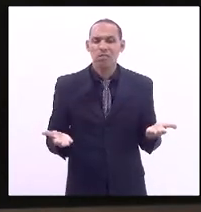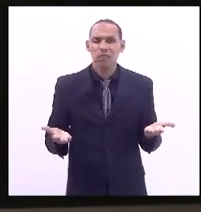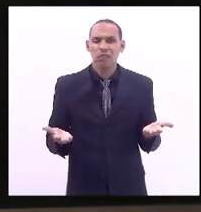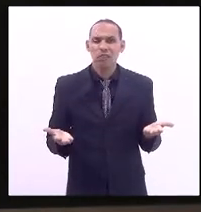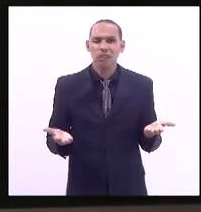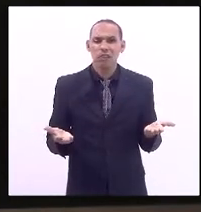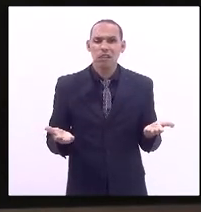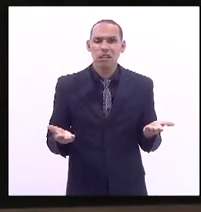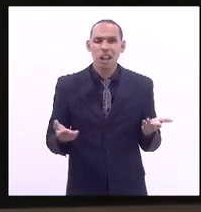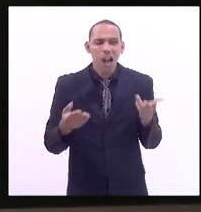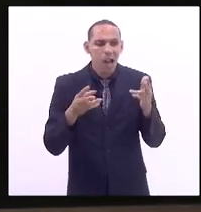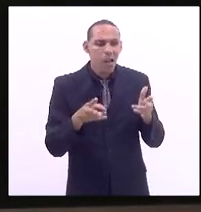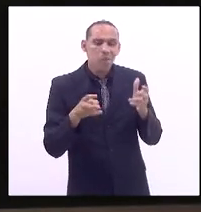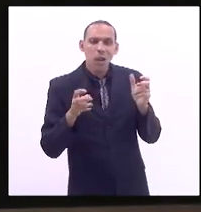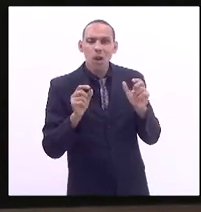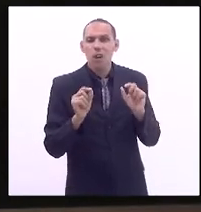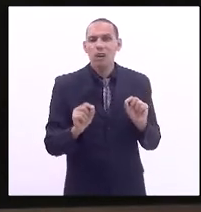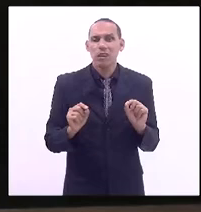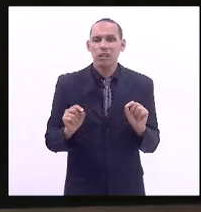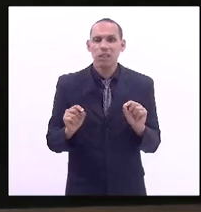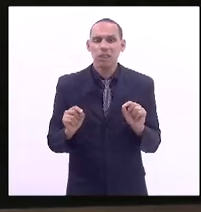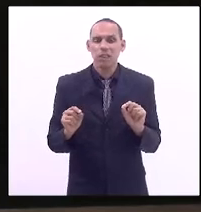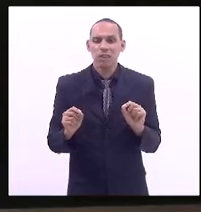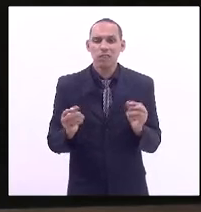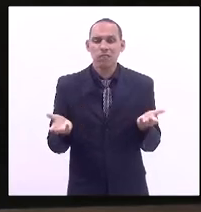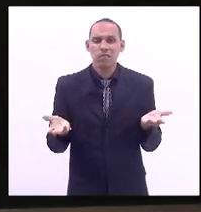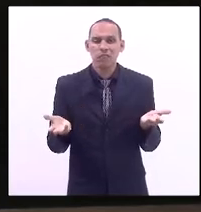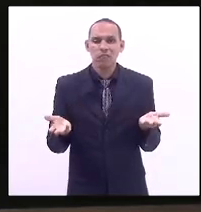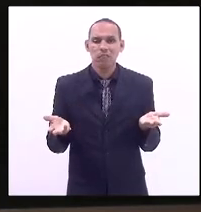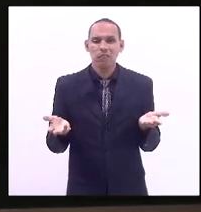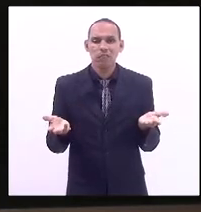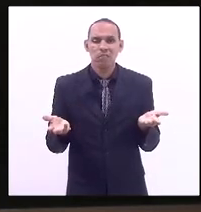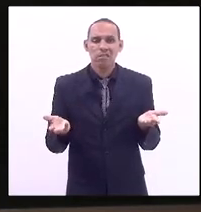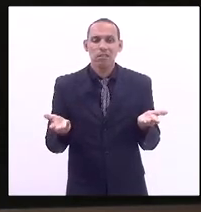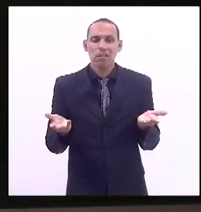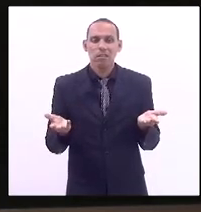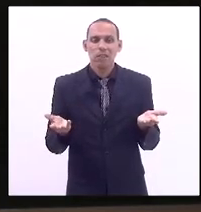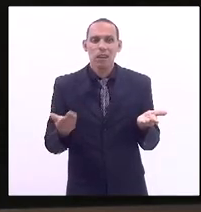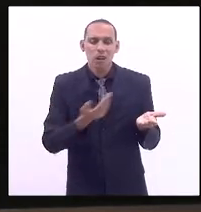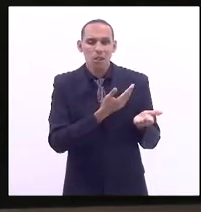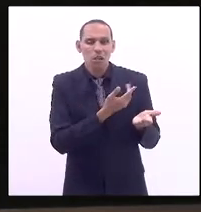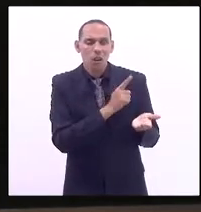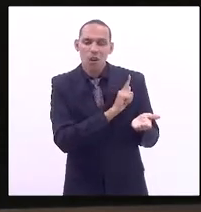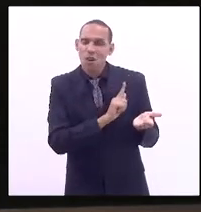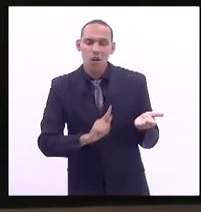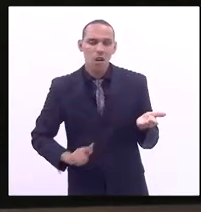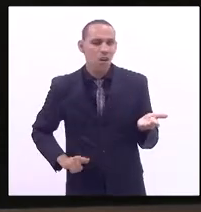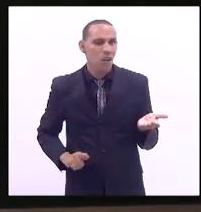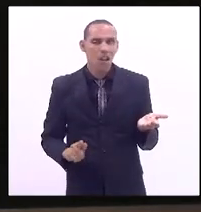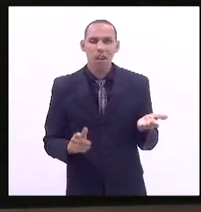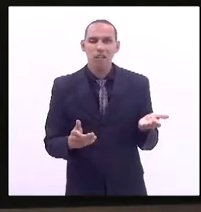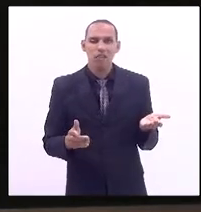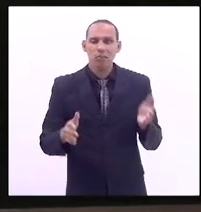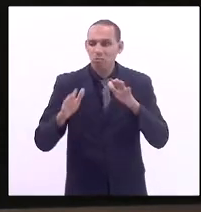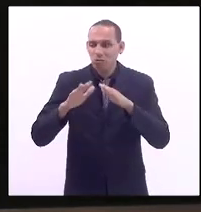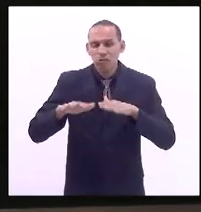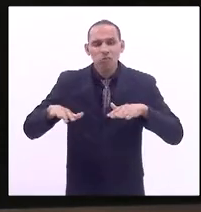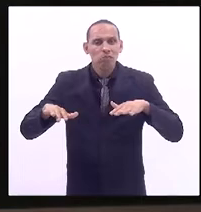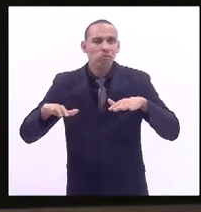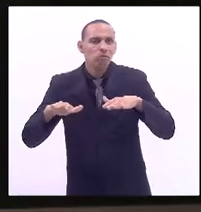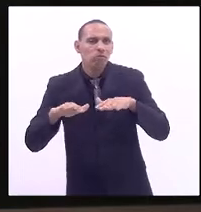quando eu percebo é que os nossos governantes o